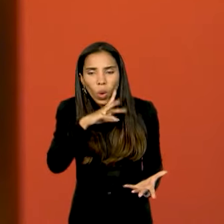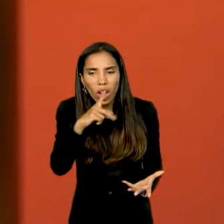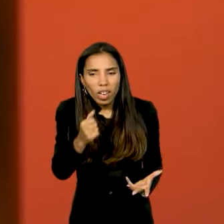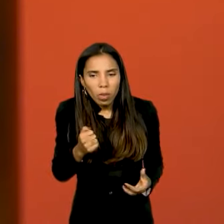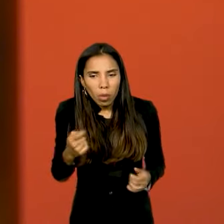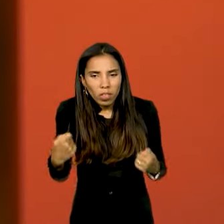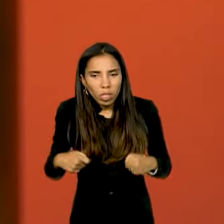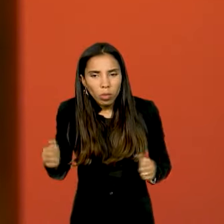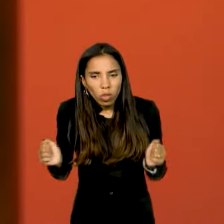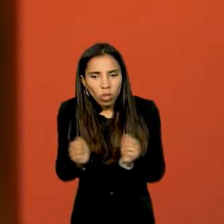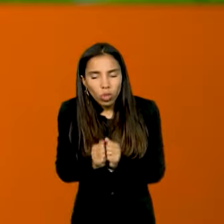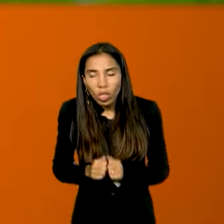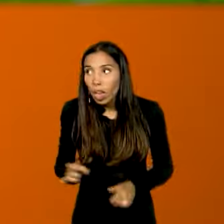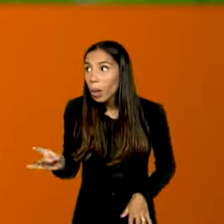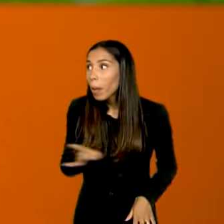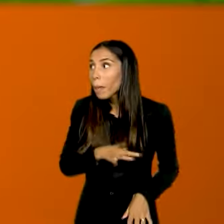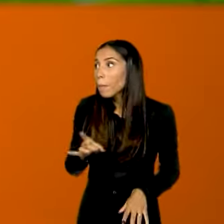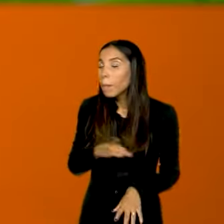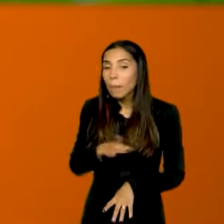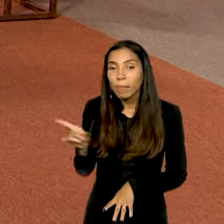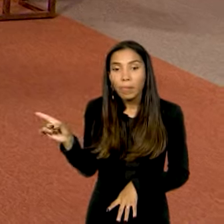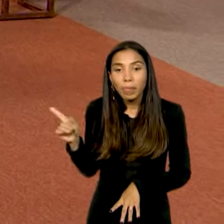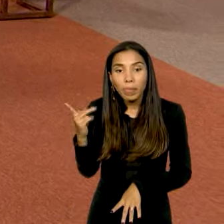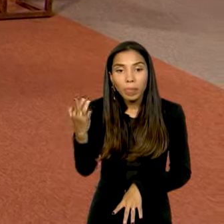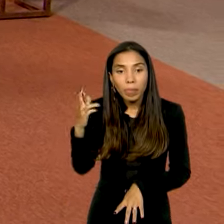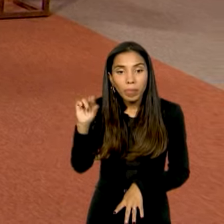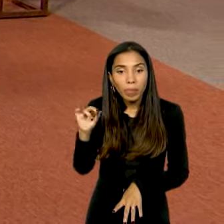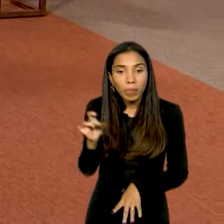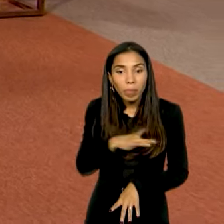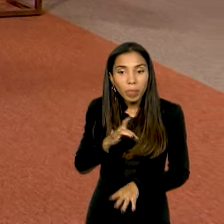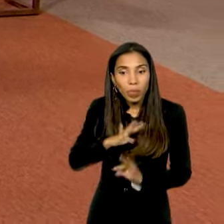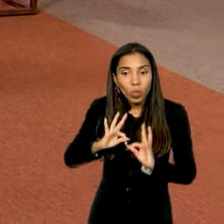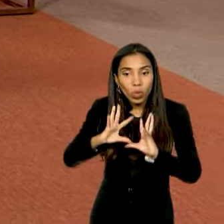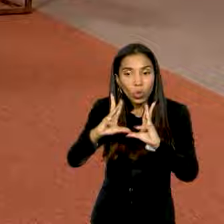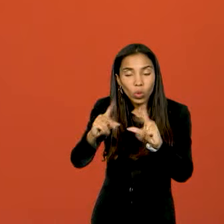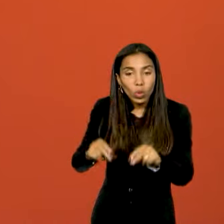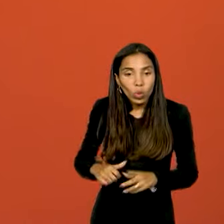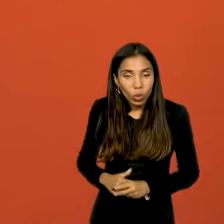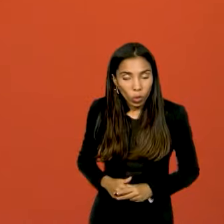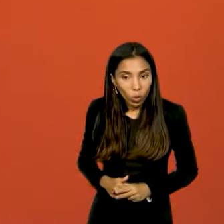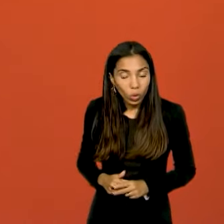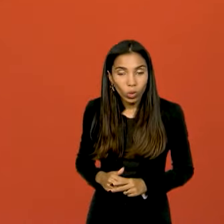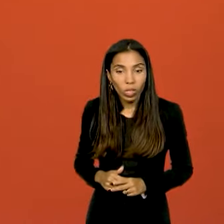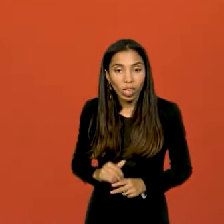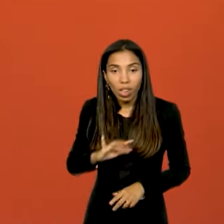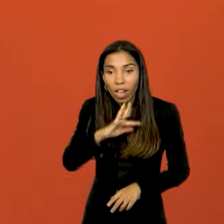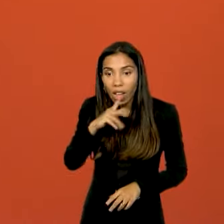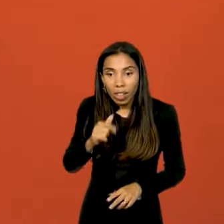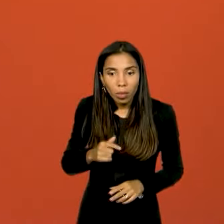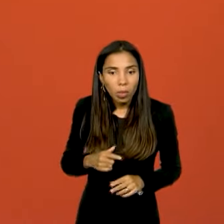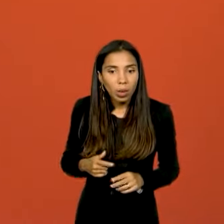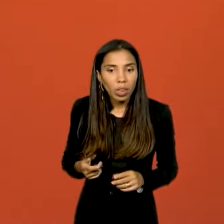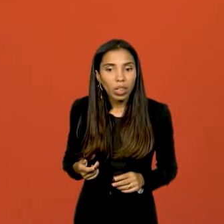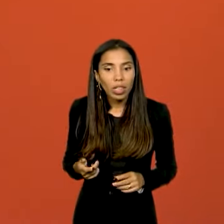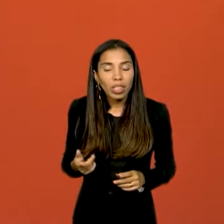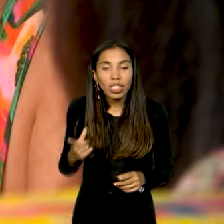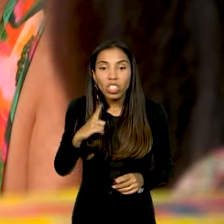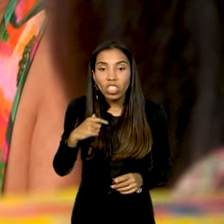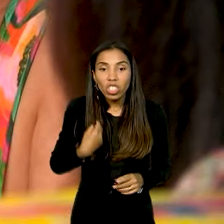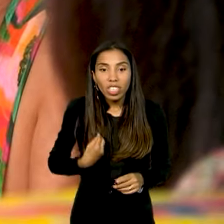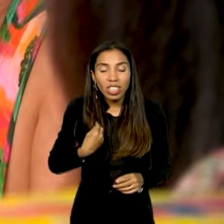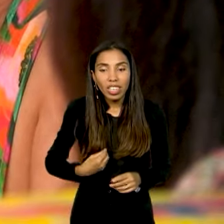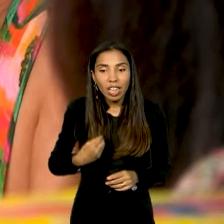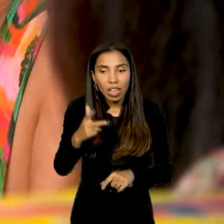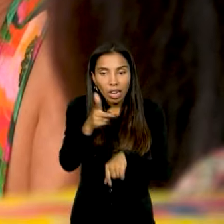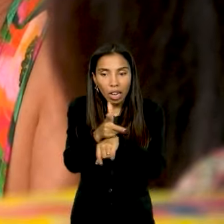Muito. Ai, muito. Gente, deve ter sido muito. Hilário. E Pedro, eu tinha muito fui. Medo não, de todos os eu bichos. Eu tinha medo. Na verdade, eu acho que o mais legal de você estar num set de